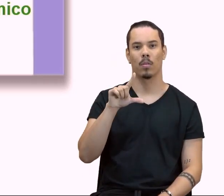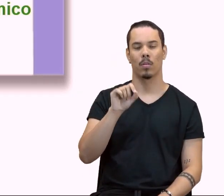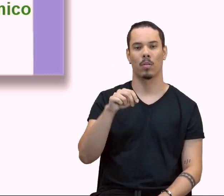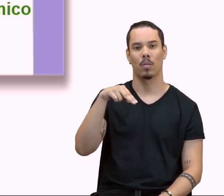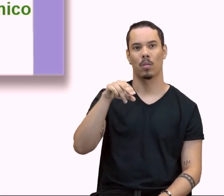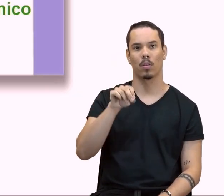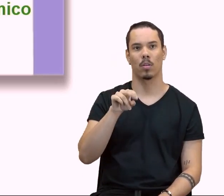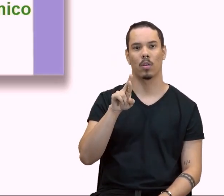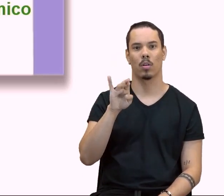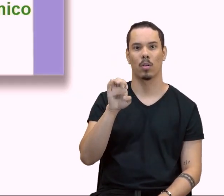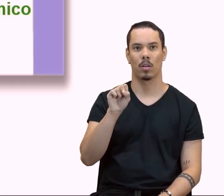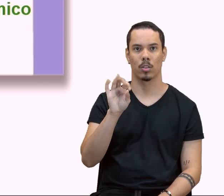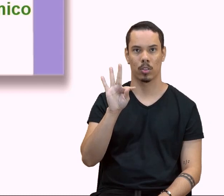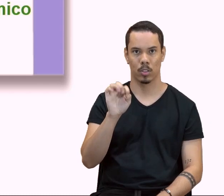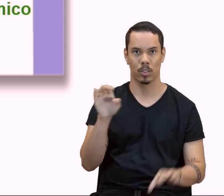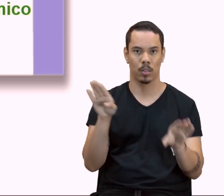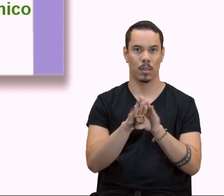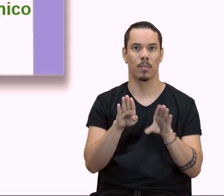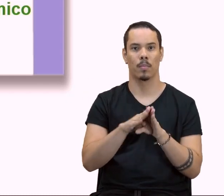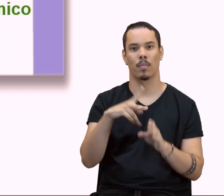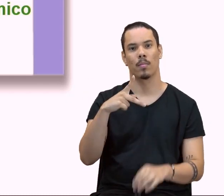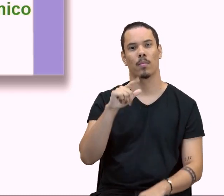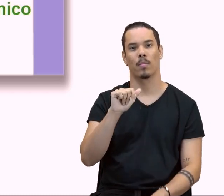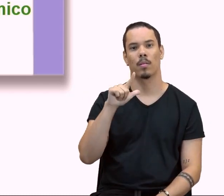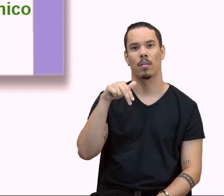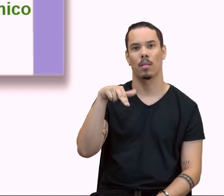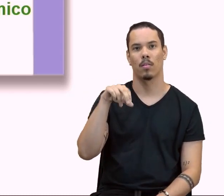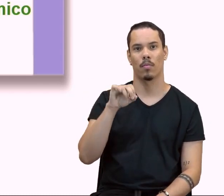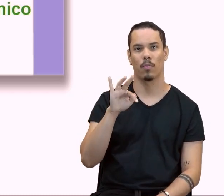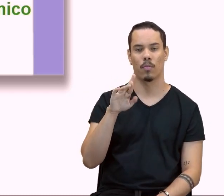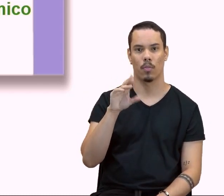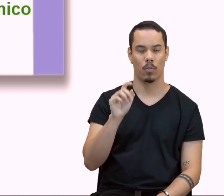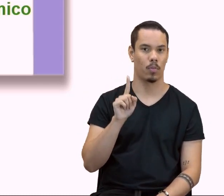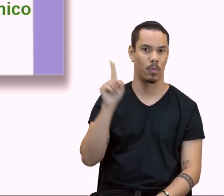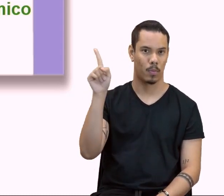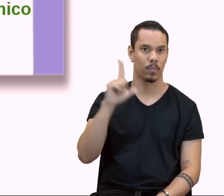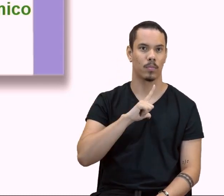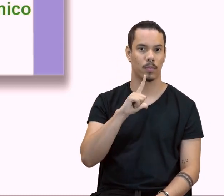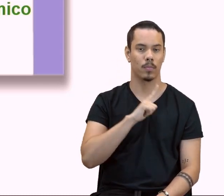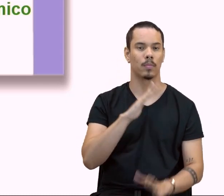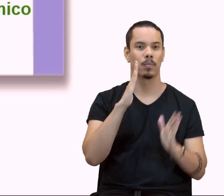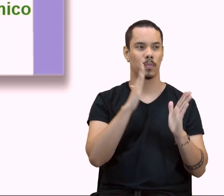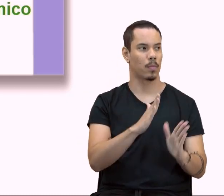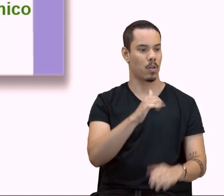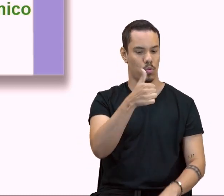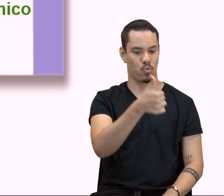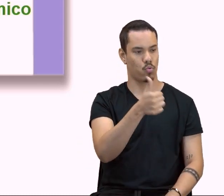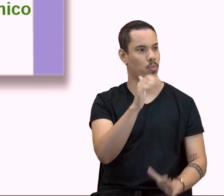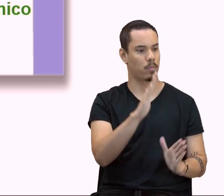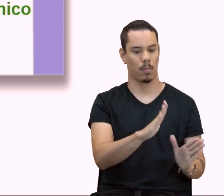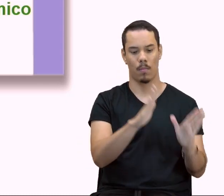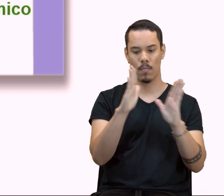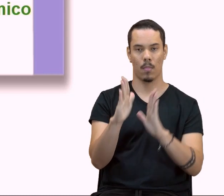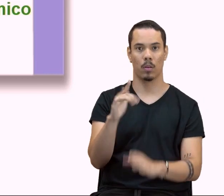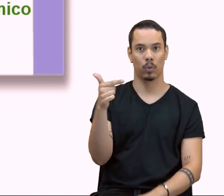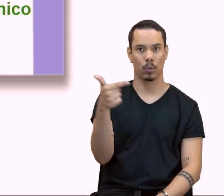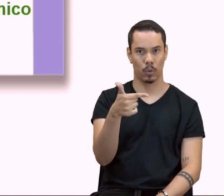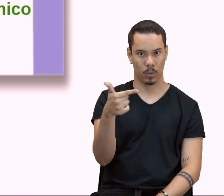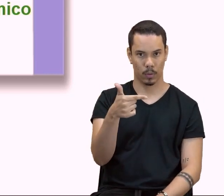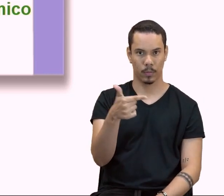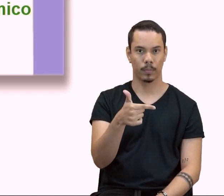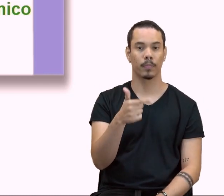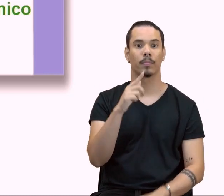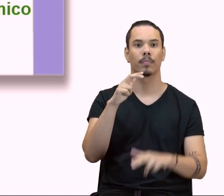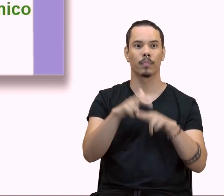Floro, né, Jorge? Planafloro. Essa aula é dividida em parte 1 e parte 2. Então, durante essa